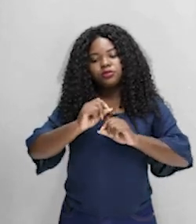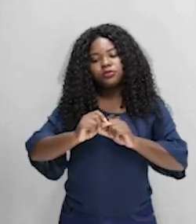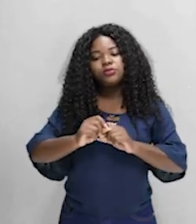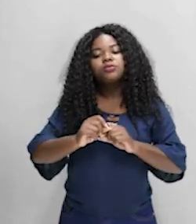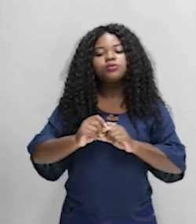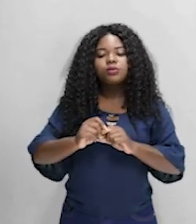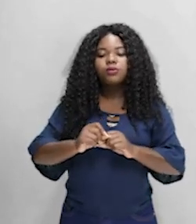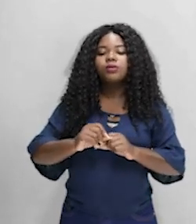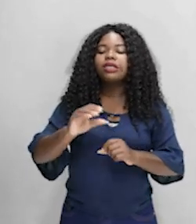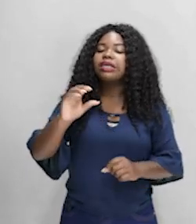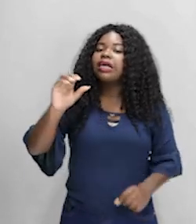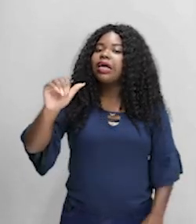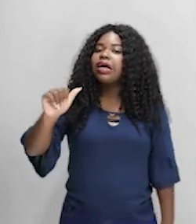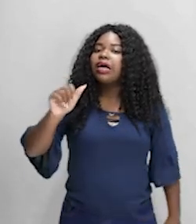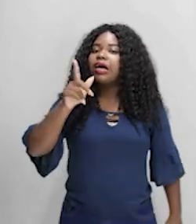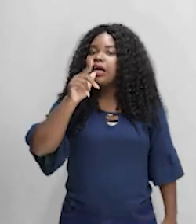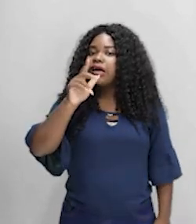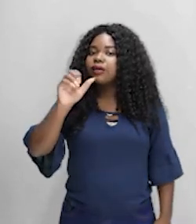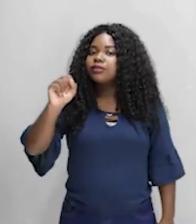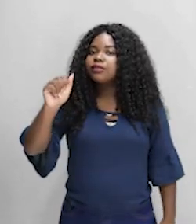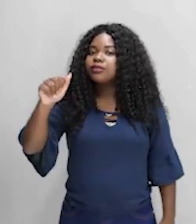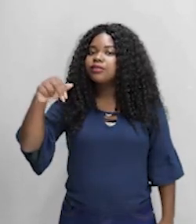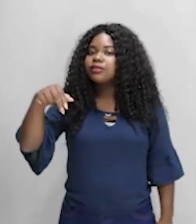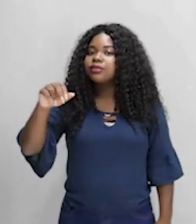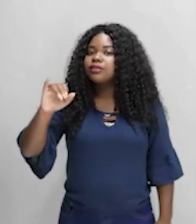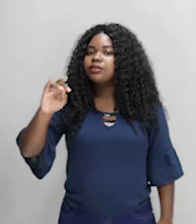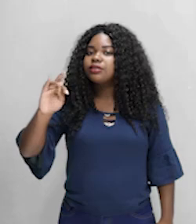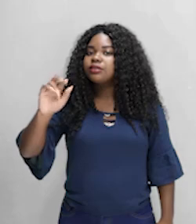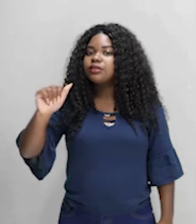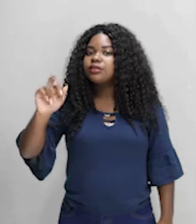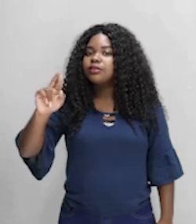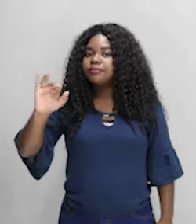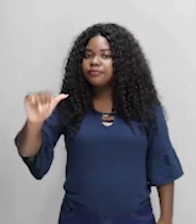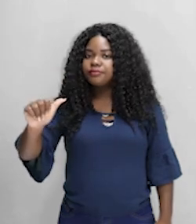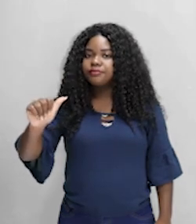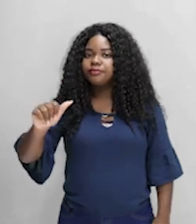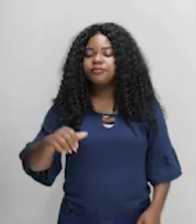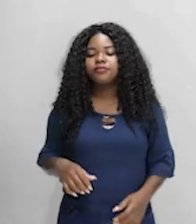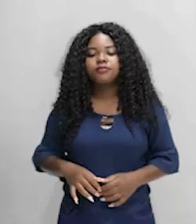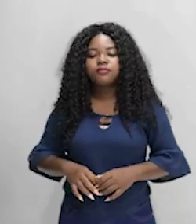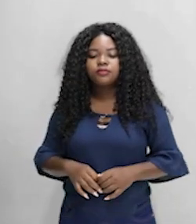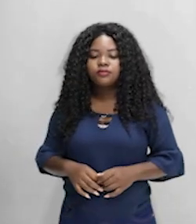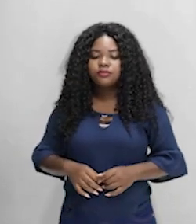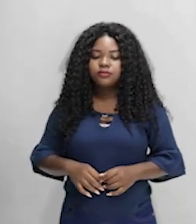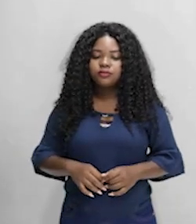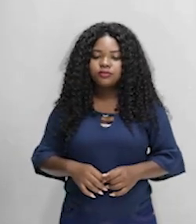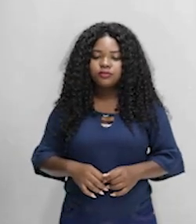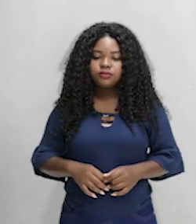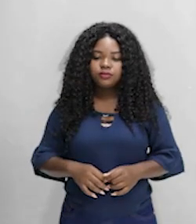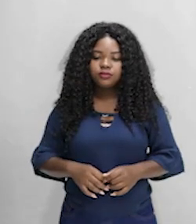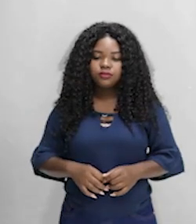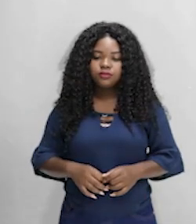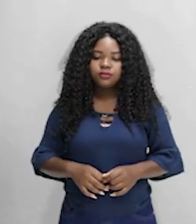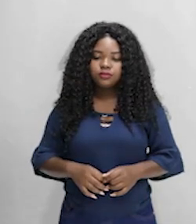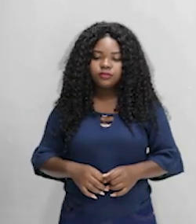sanitária, que é o hipoclorito de sódio. Água sanitária, em presença